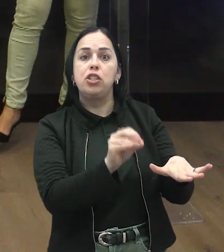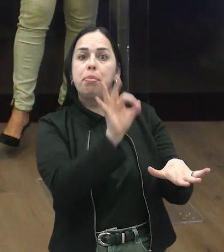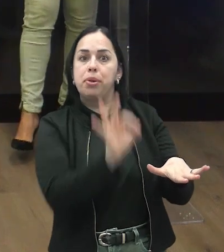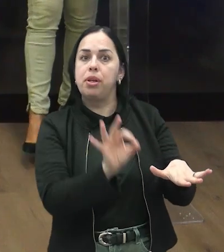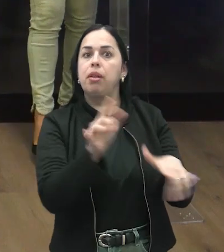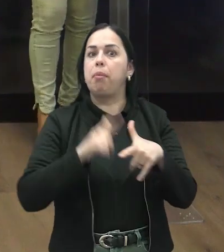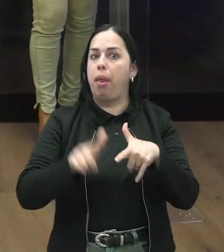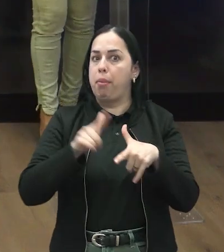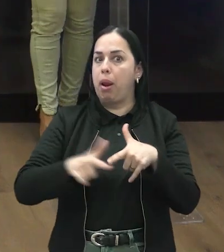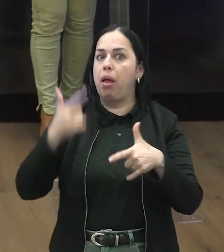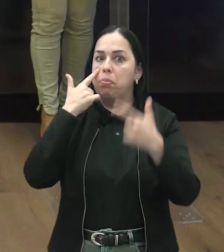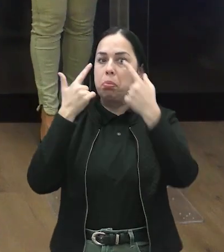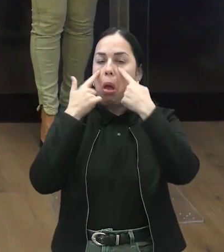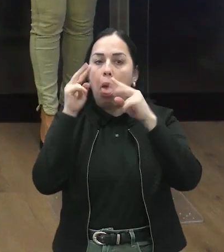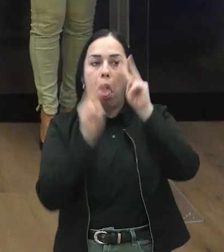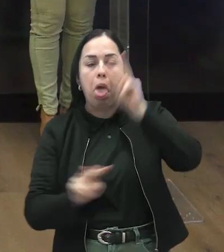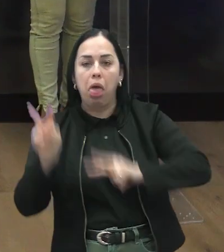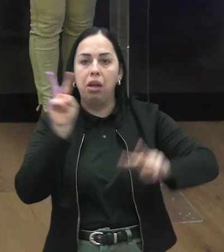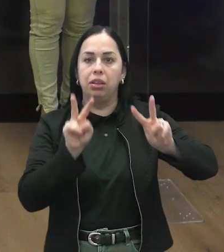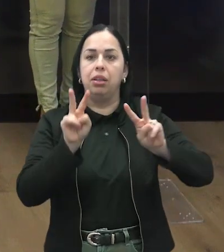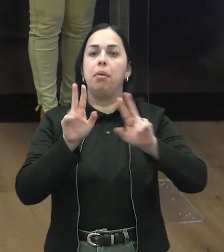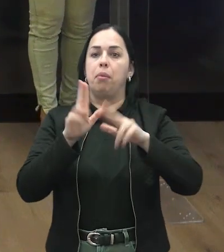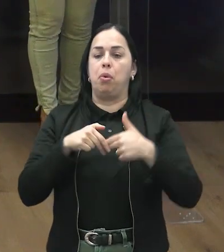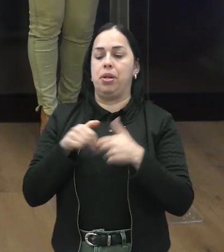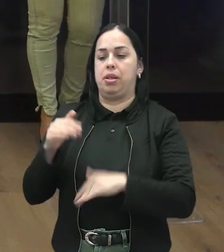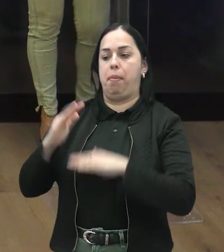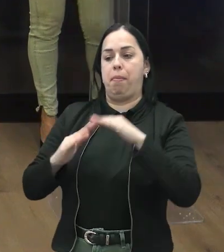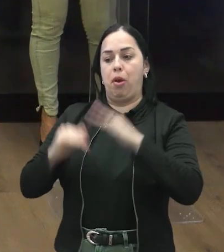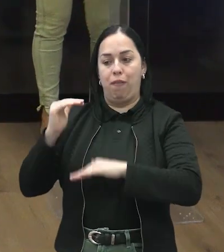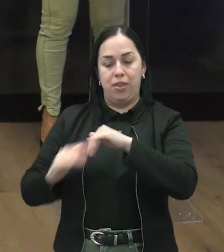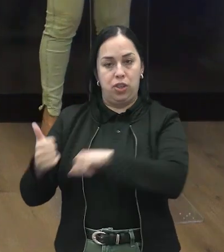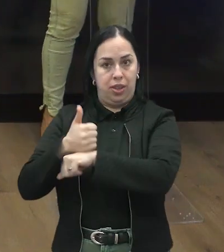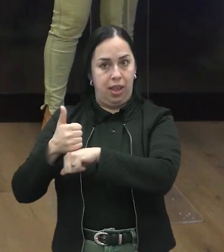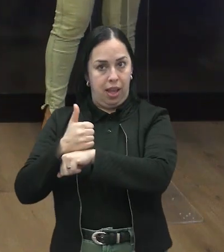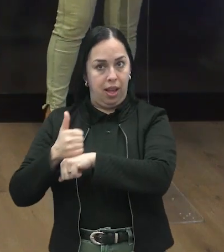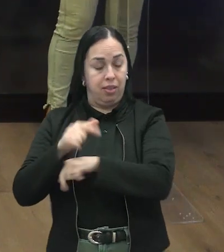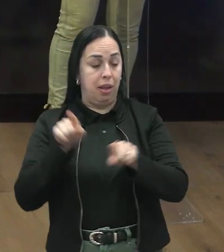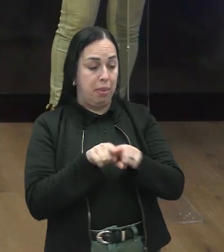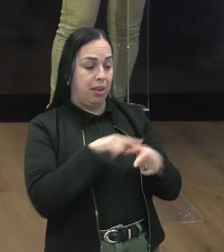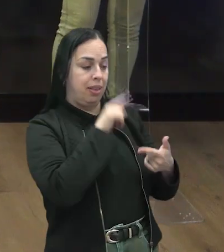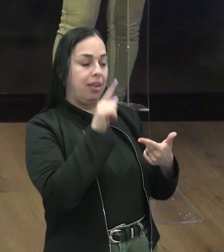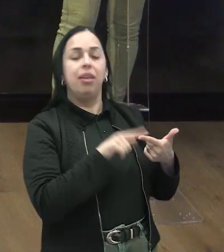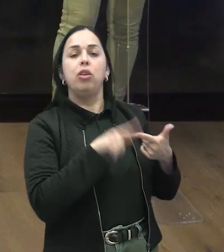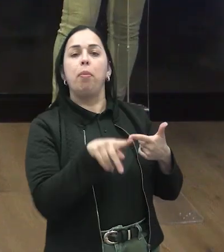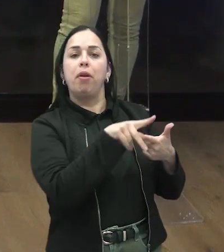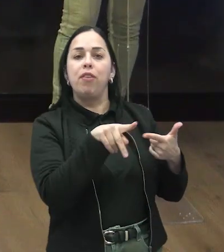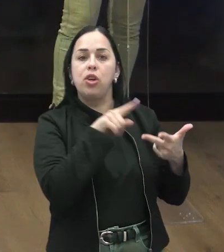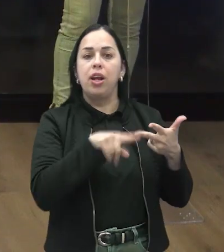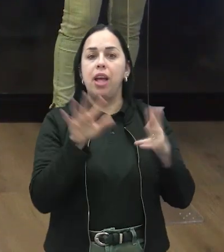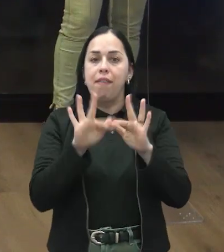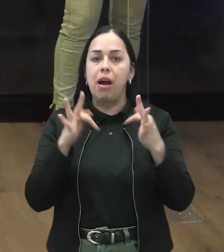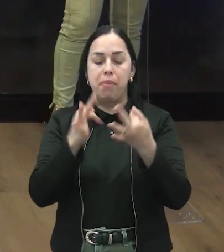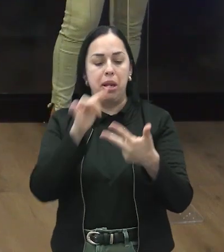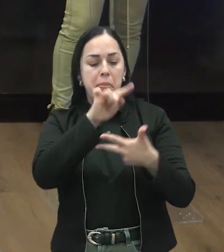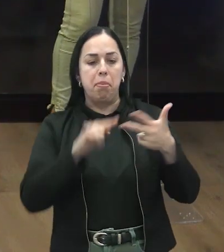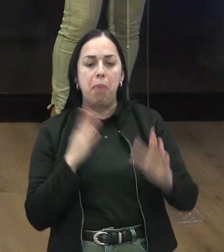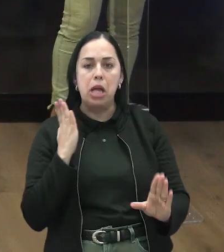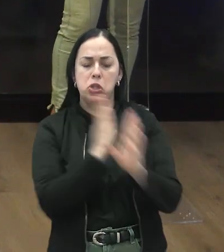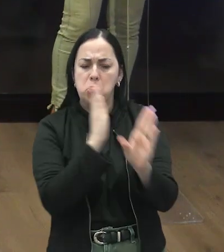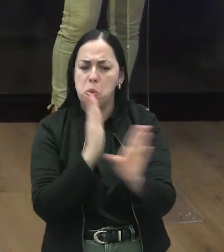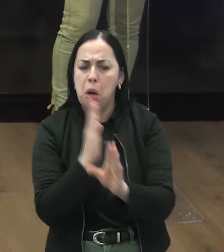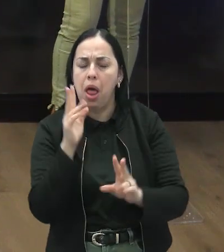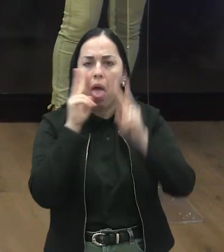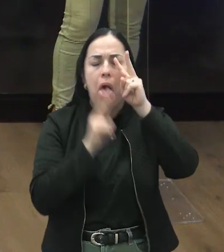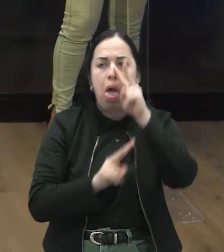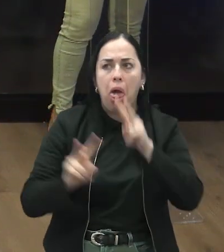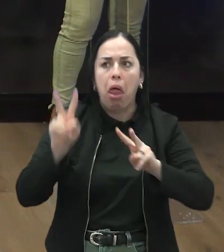apresentam problemas de visão. E o olhar atento dos profissionais de educação e também da família é essencial para